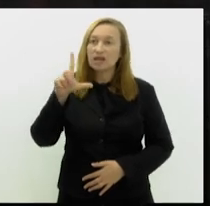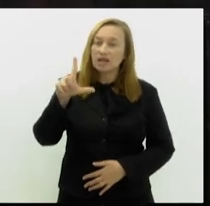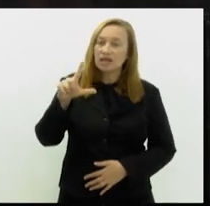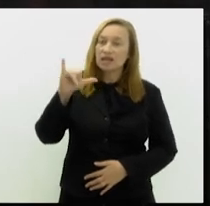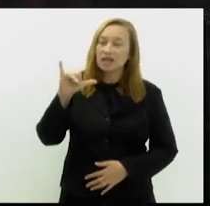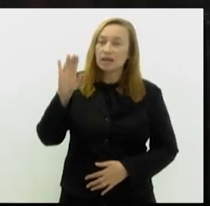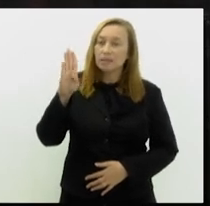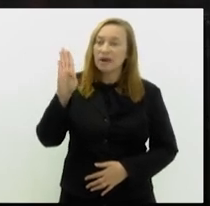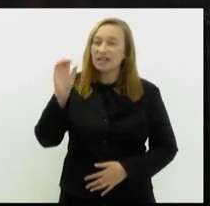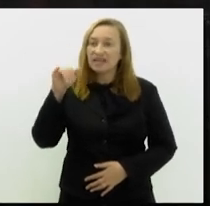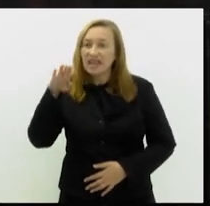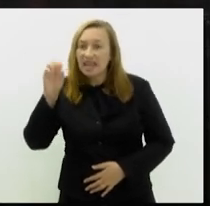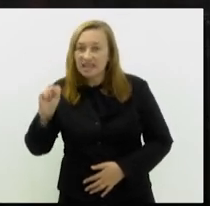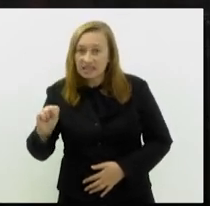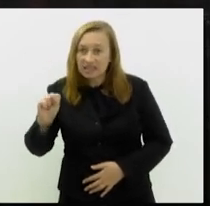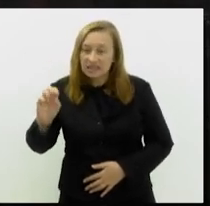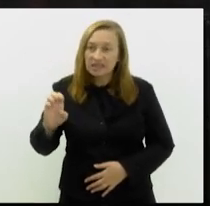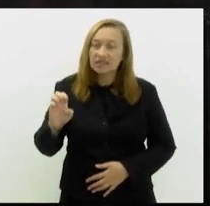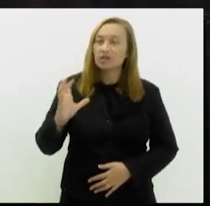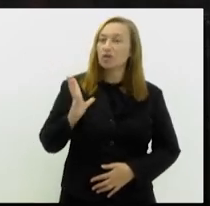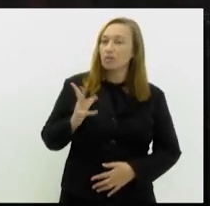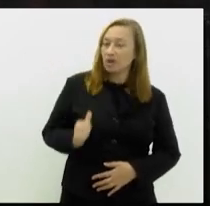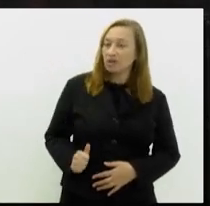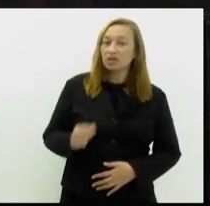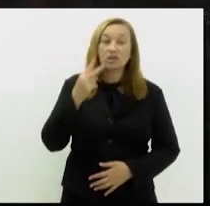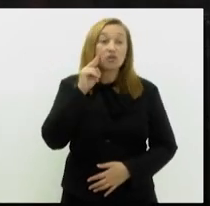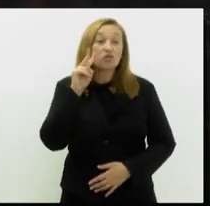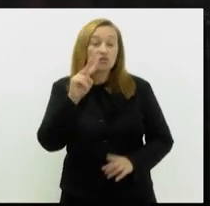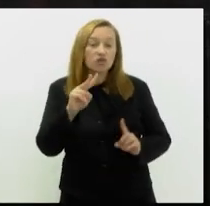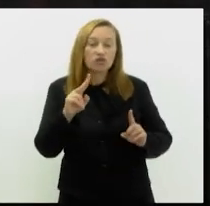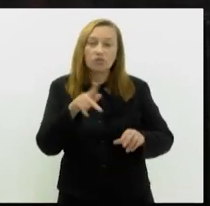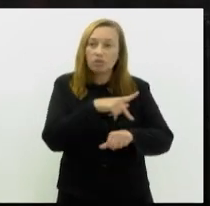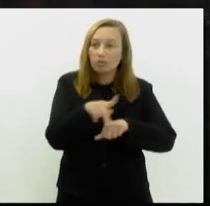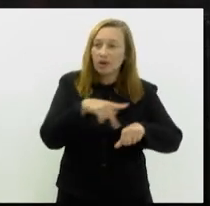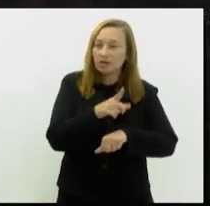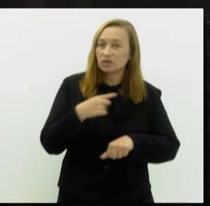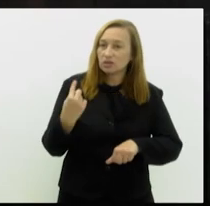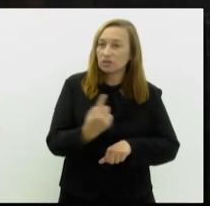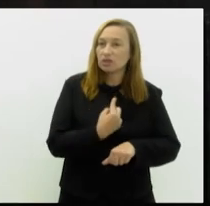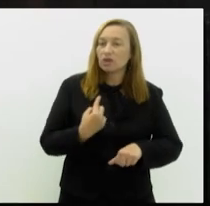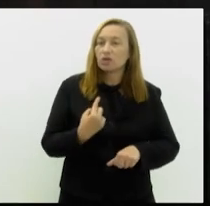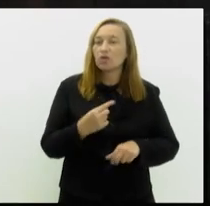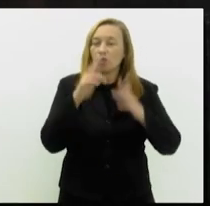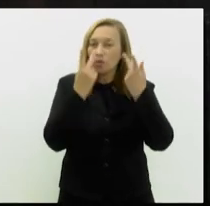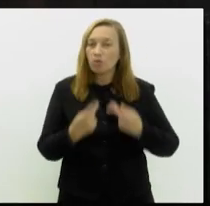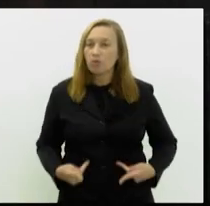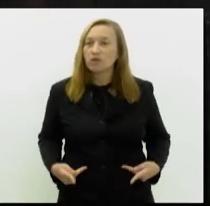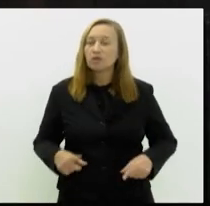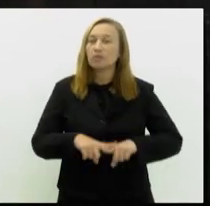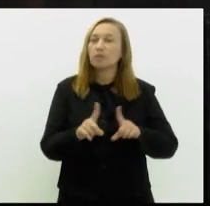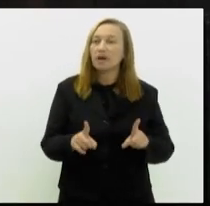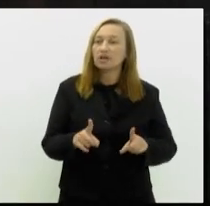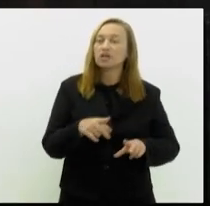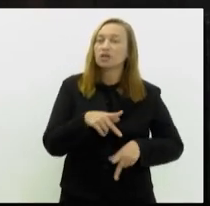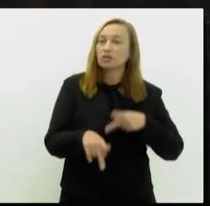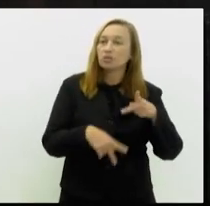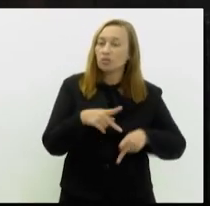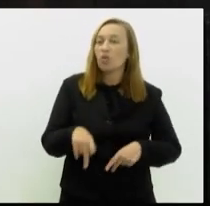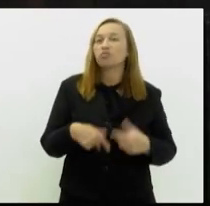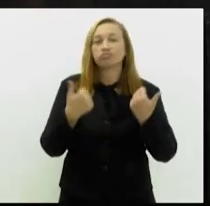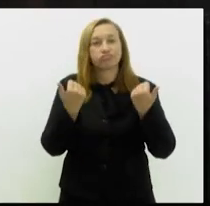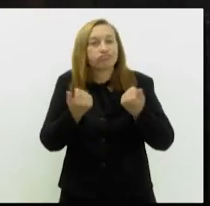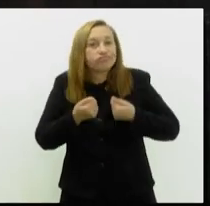sejam vistos aqui pela nossa legislação, pelo nosso país, não só como humanos, mas civis, carentes